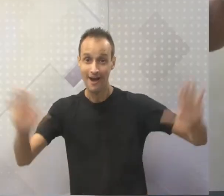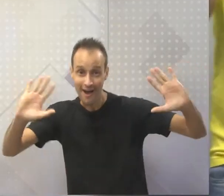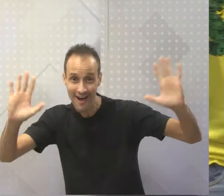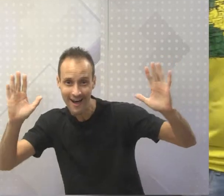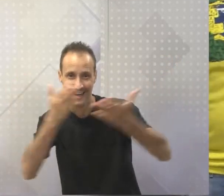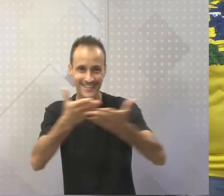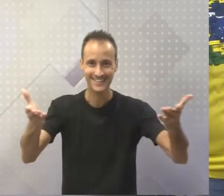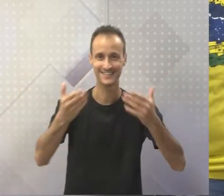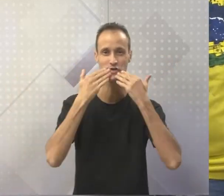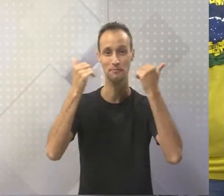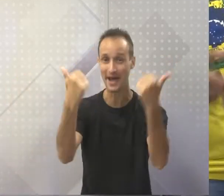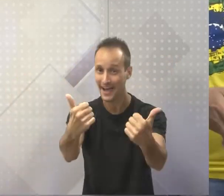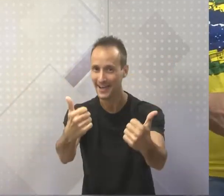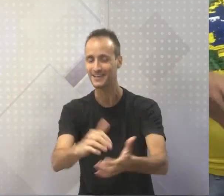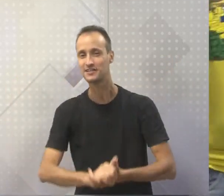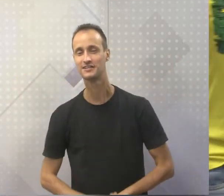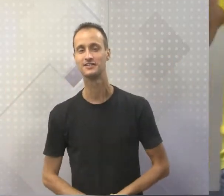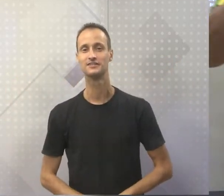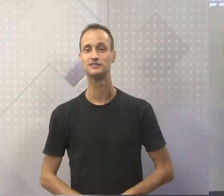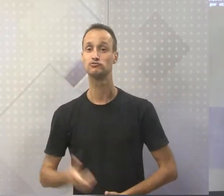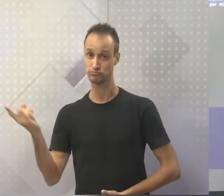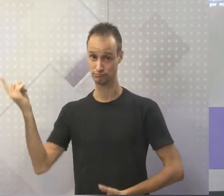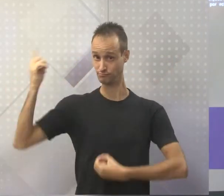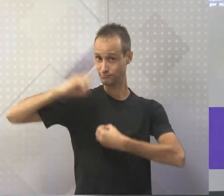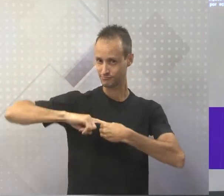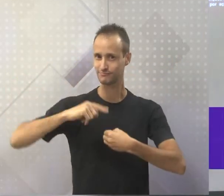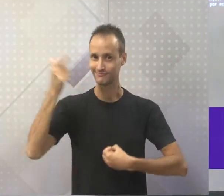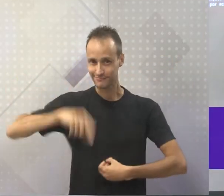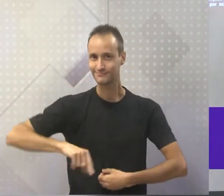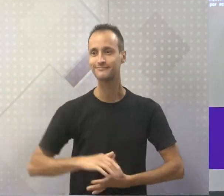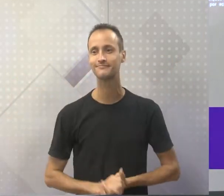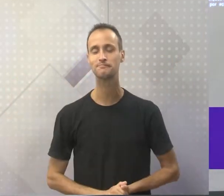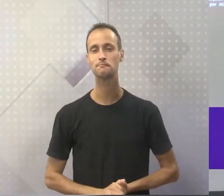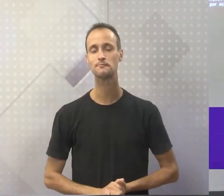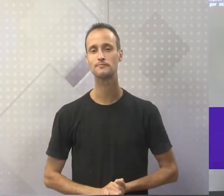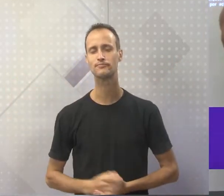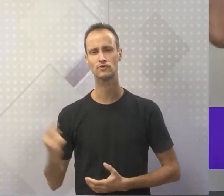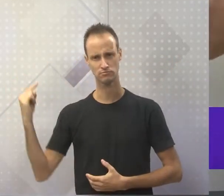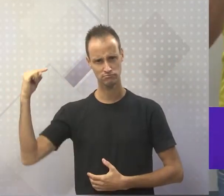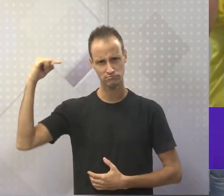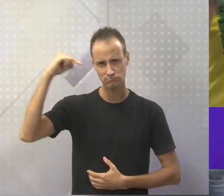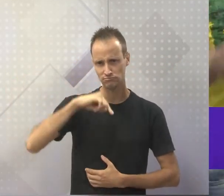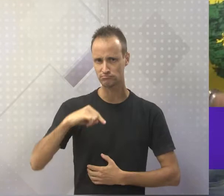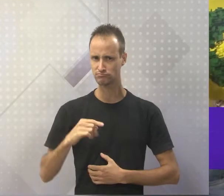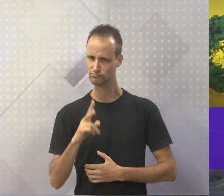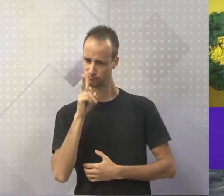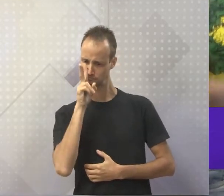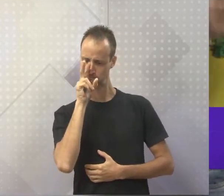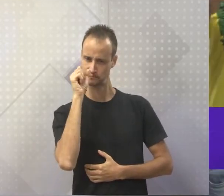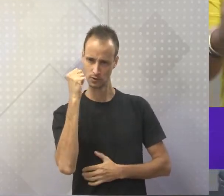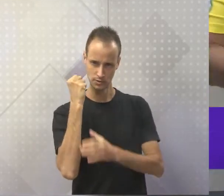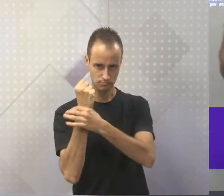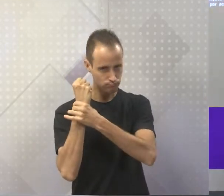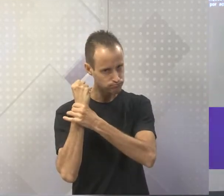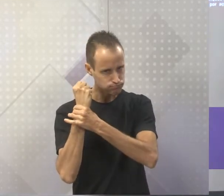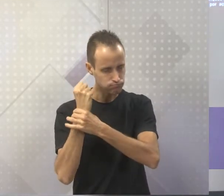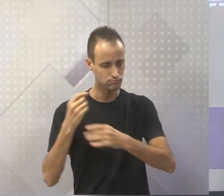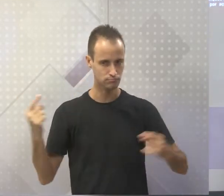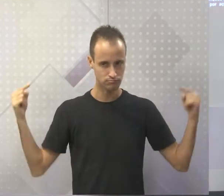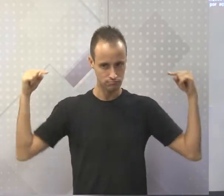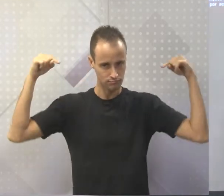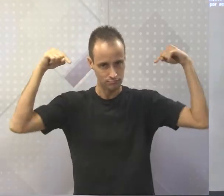Olá, galera! Tudo bem com vocês? Voltamos! Estamos firmes e fortes e